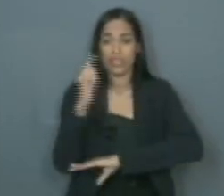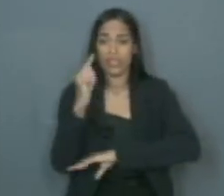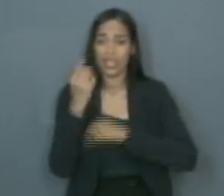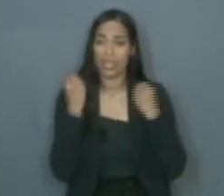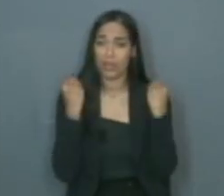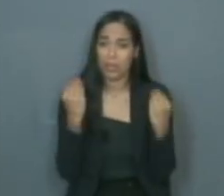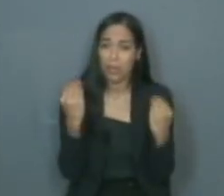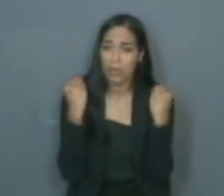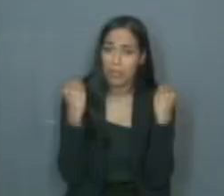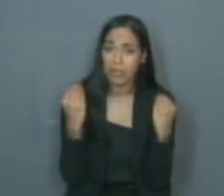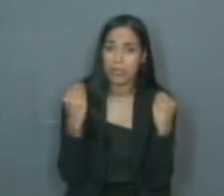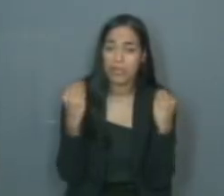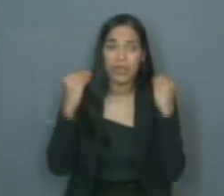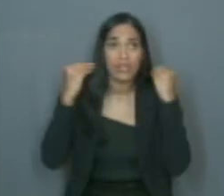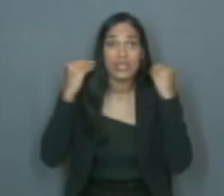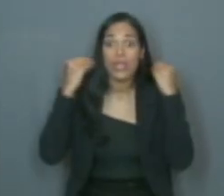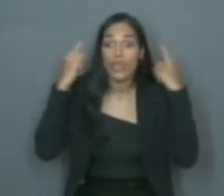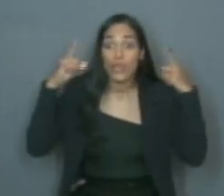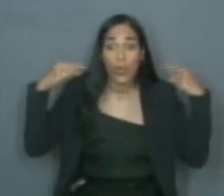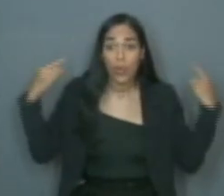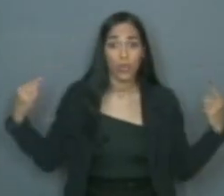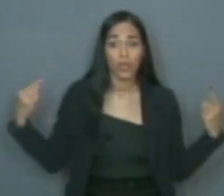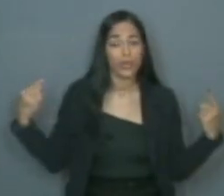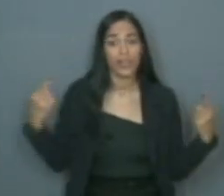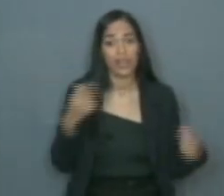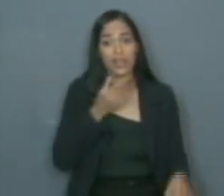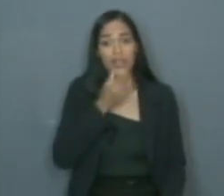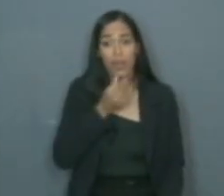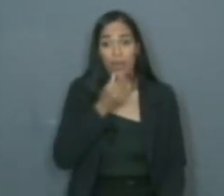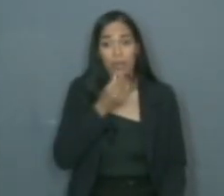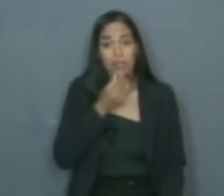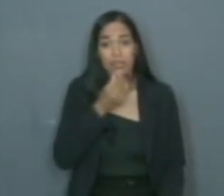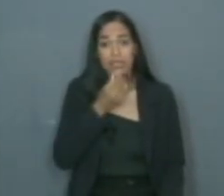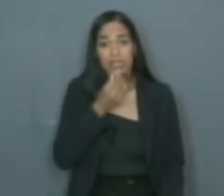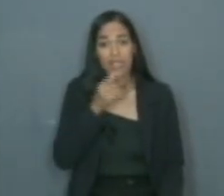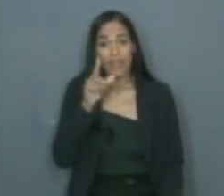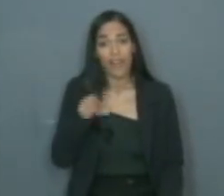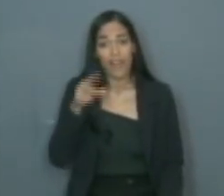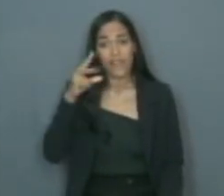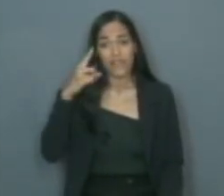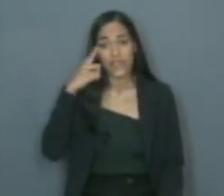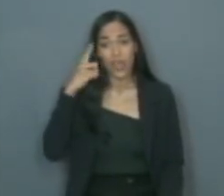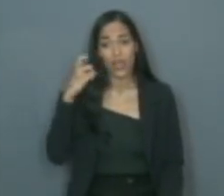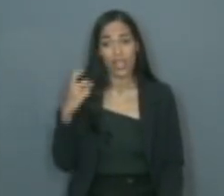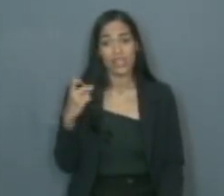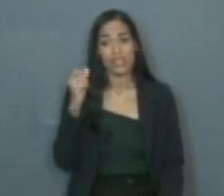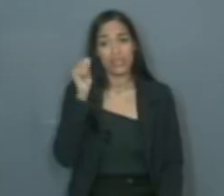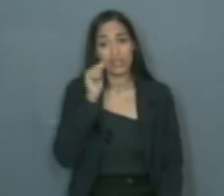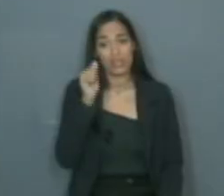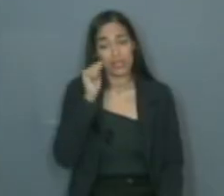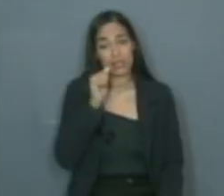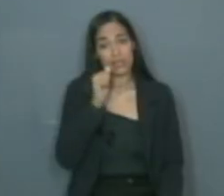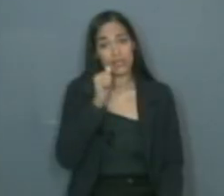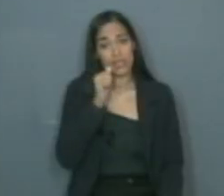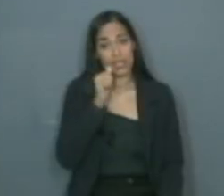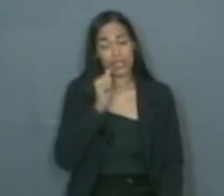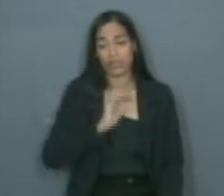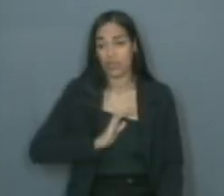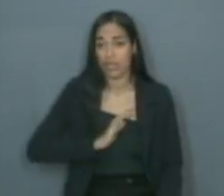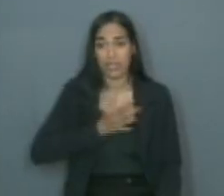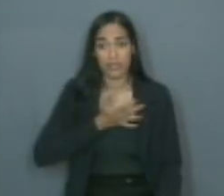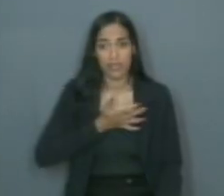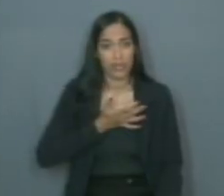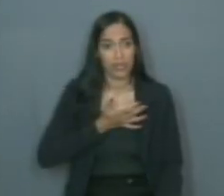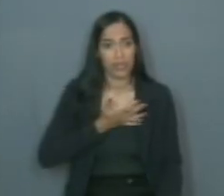essa coisa maluca que homens estão fazendo aí contra as mulheres? Isso é uma loucura tremenda. E a gente, onde é que